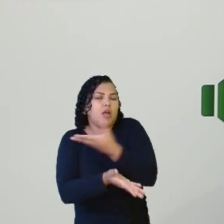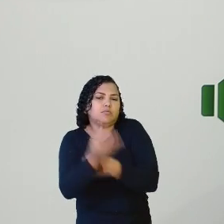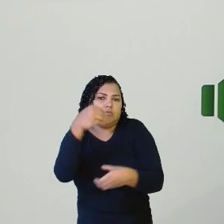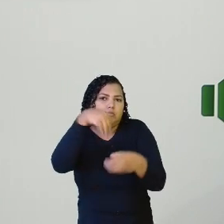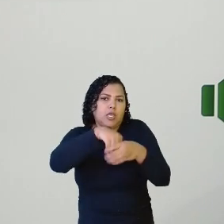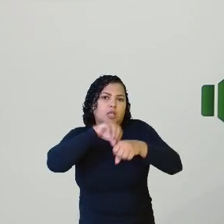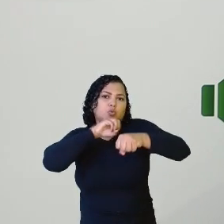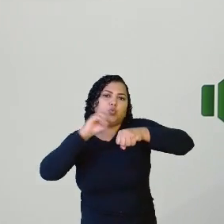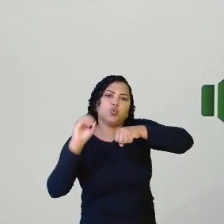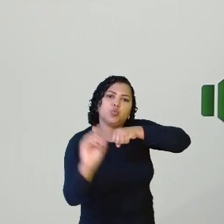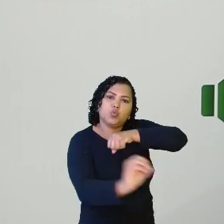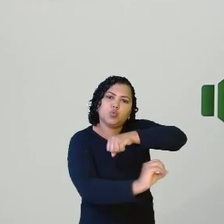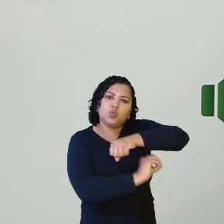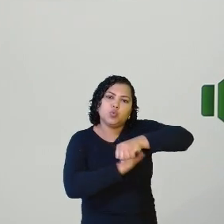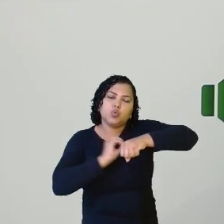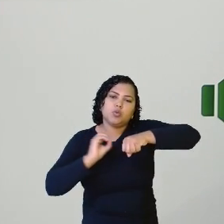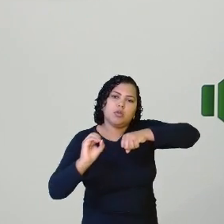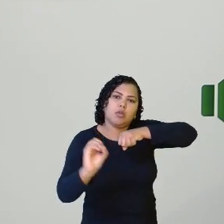Solar. E